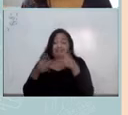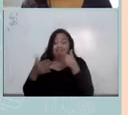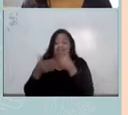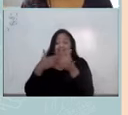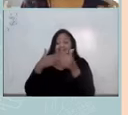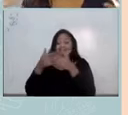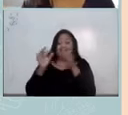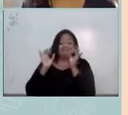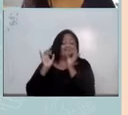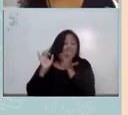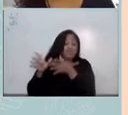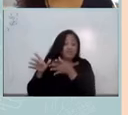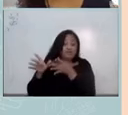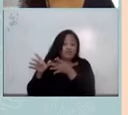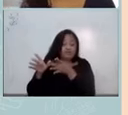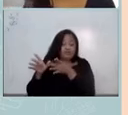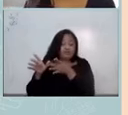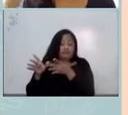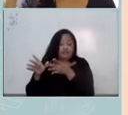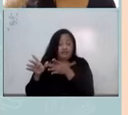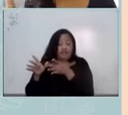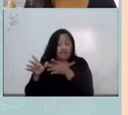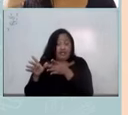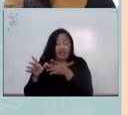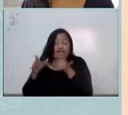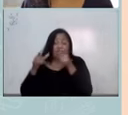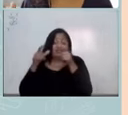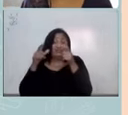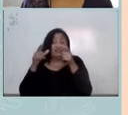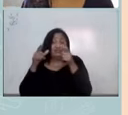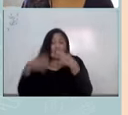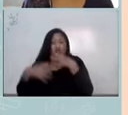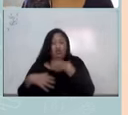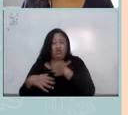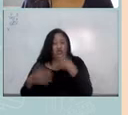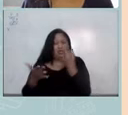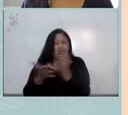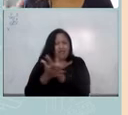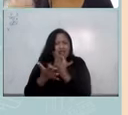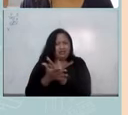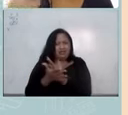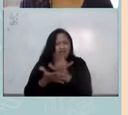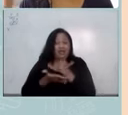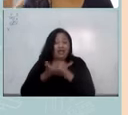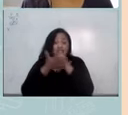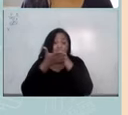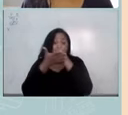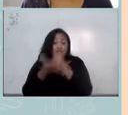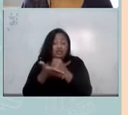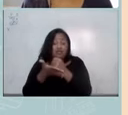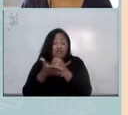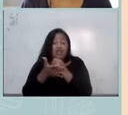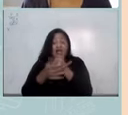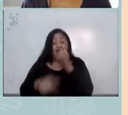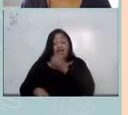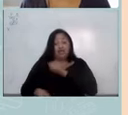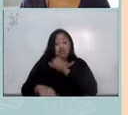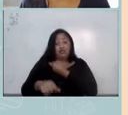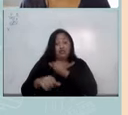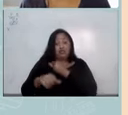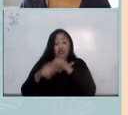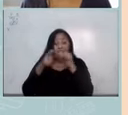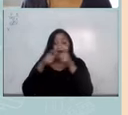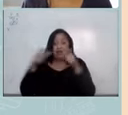más condições, e que essas más condições favorecem a prevalência e ao número de casos que continuam ocorrendo